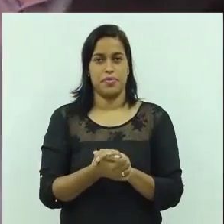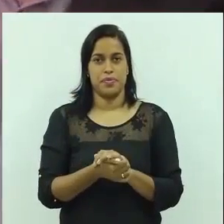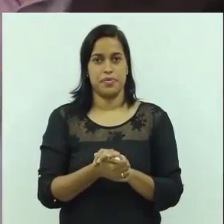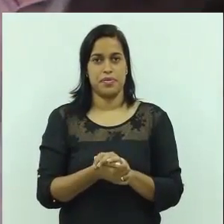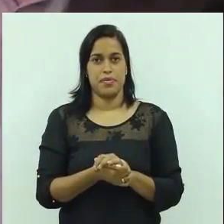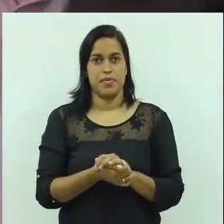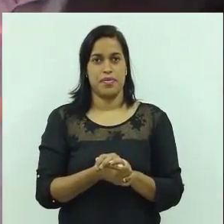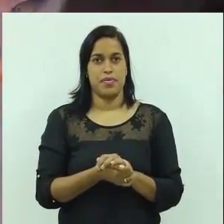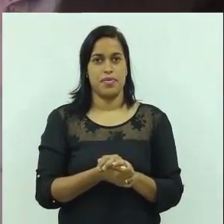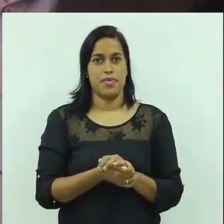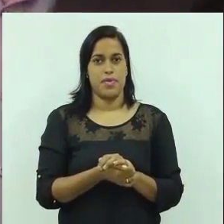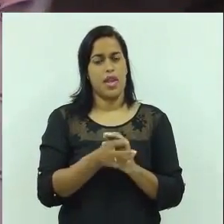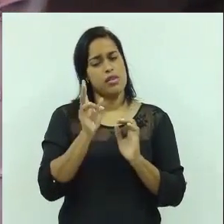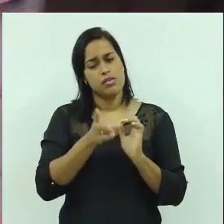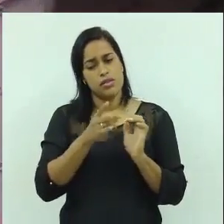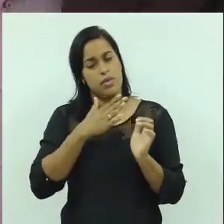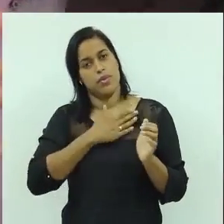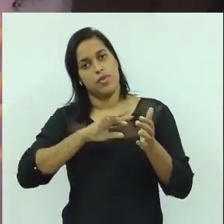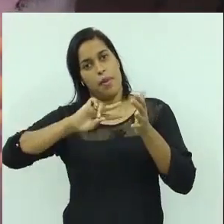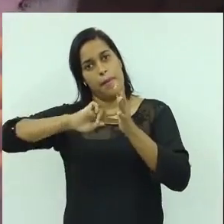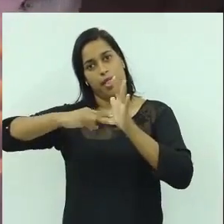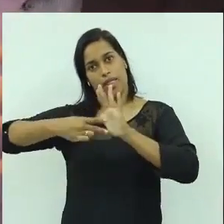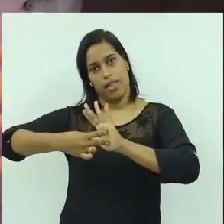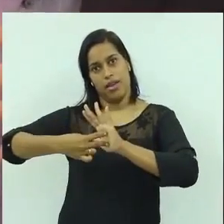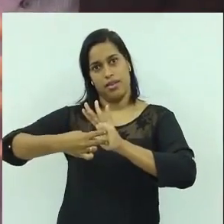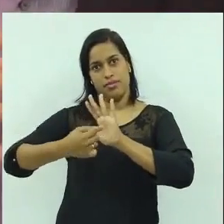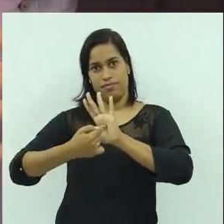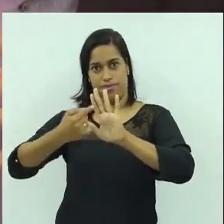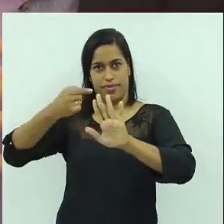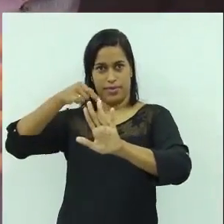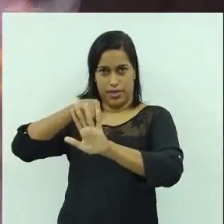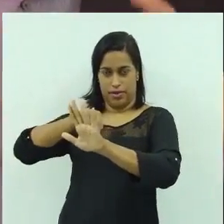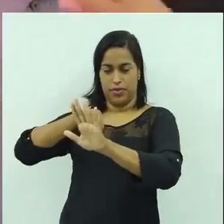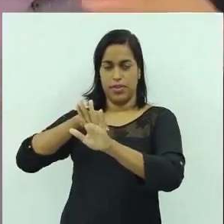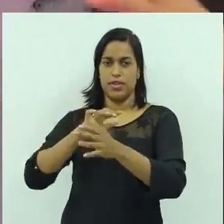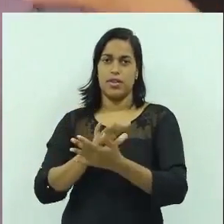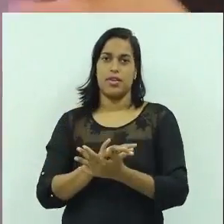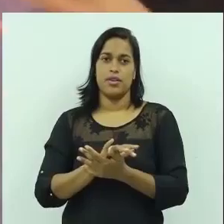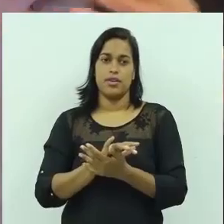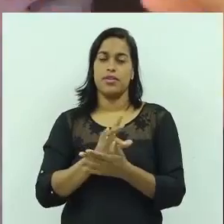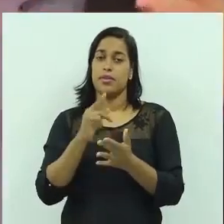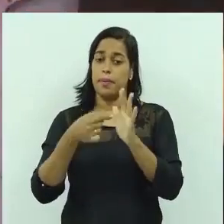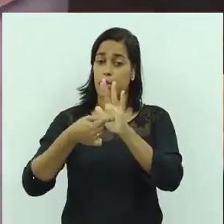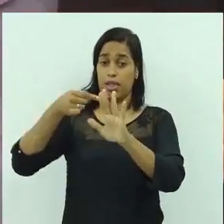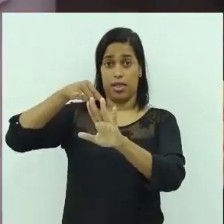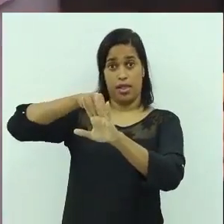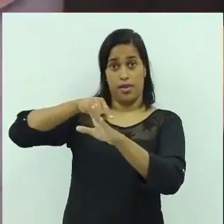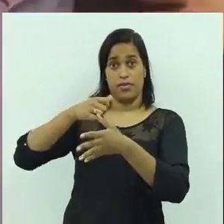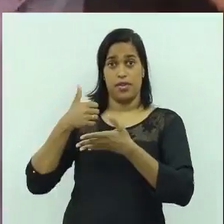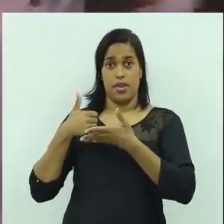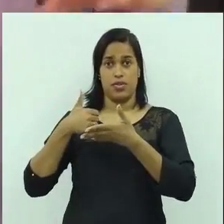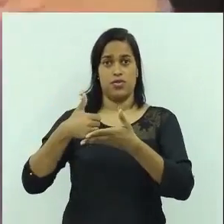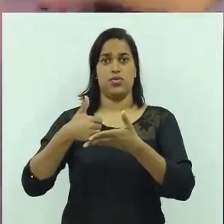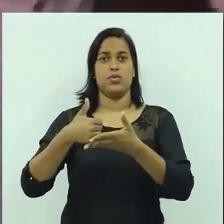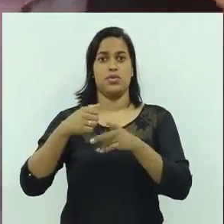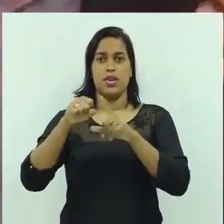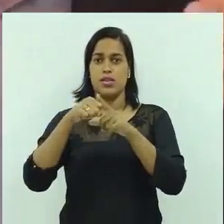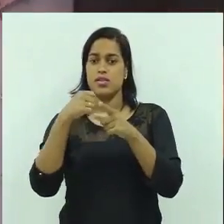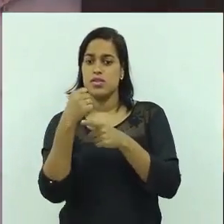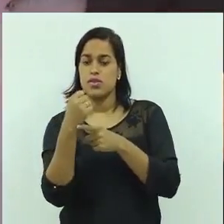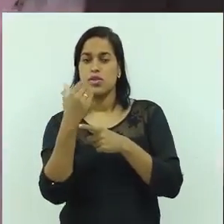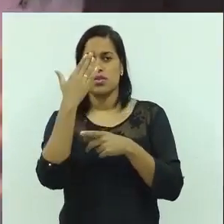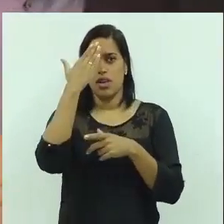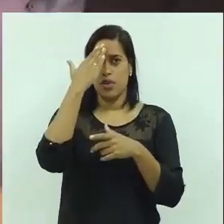muito de metáfora, Então, por exemplo, você recebe, porque a metáfora ajuda a